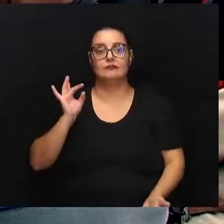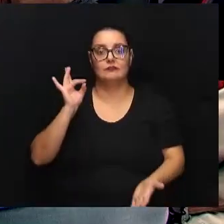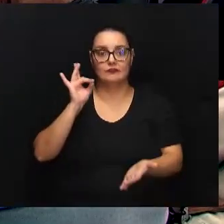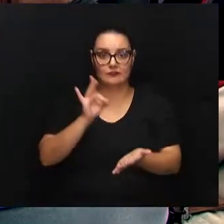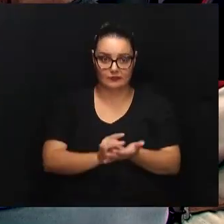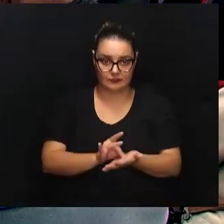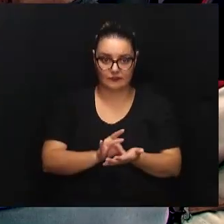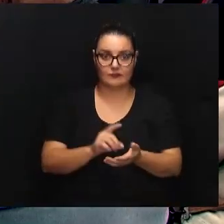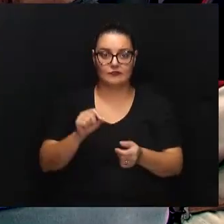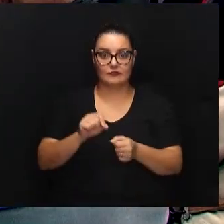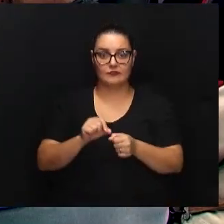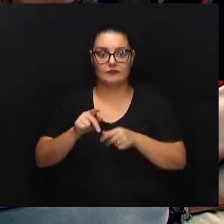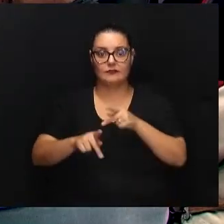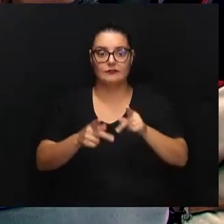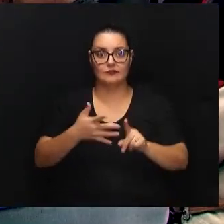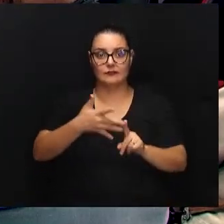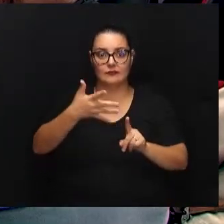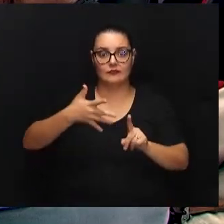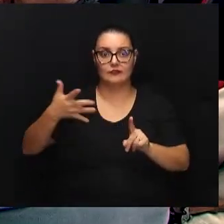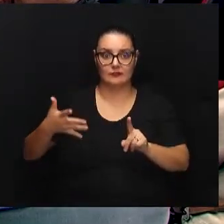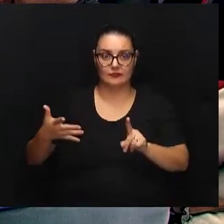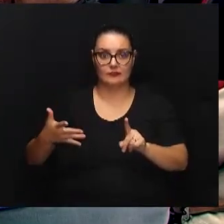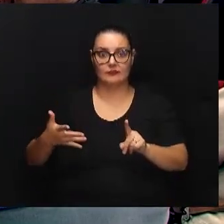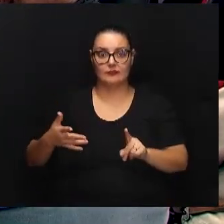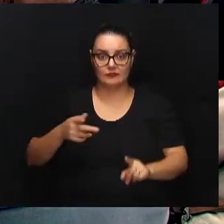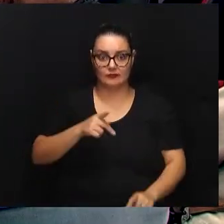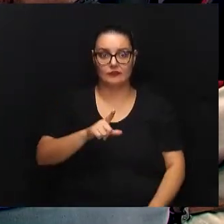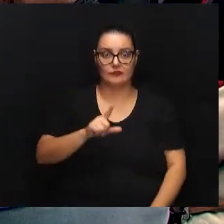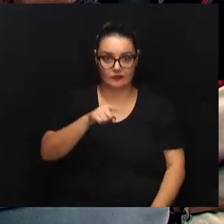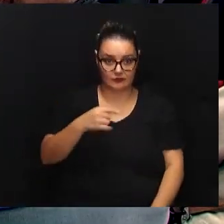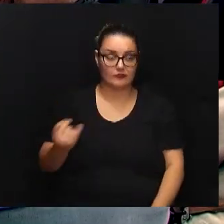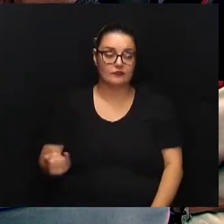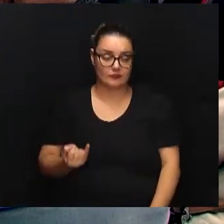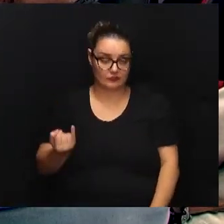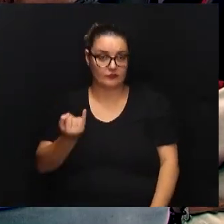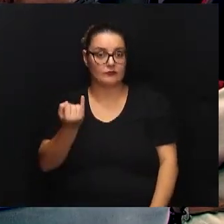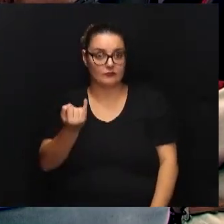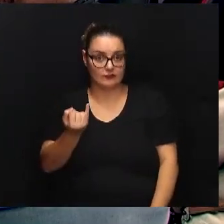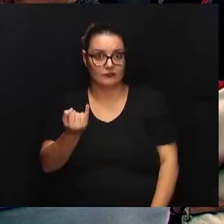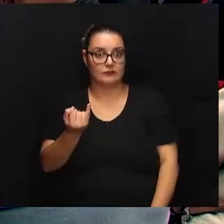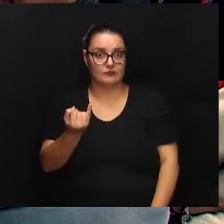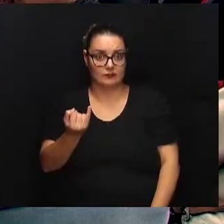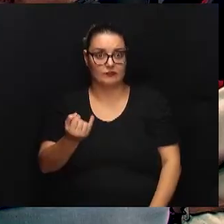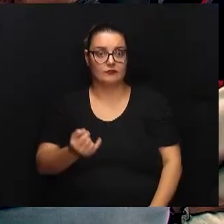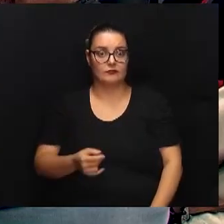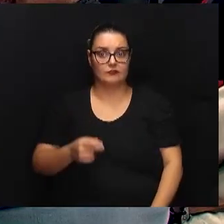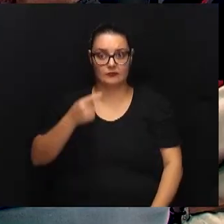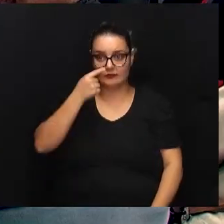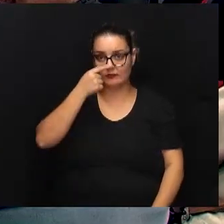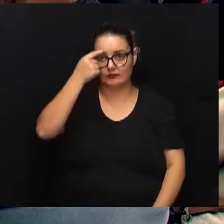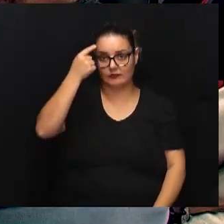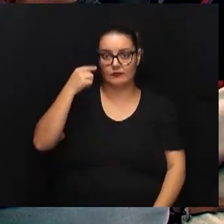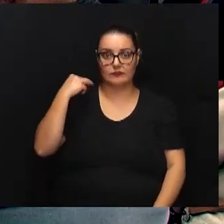políticas públicas sendo verdadeiramente feitas para a população LGBT. Esse PL é muito importante,